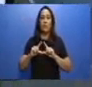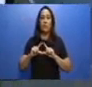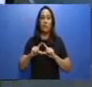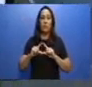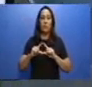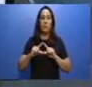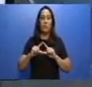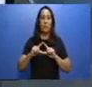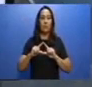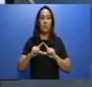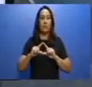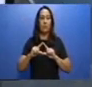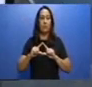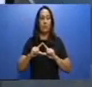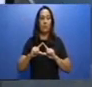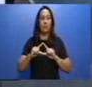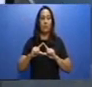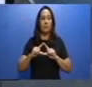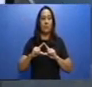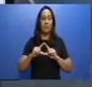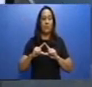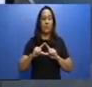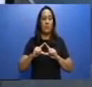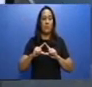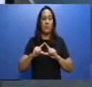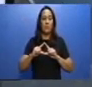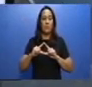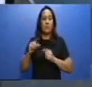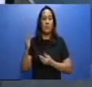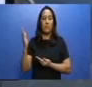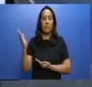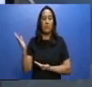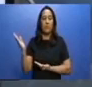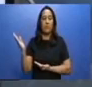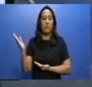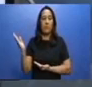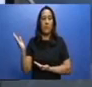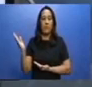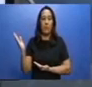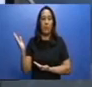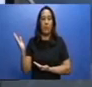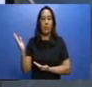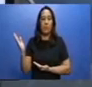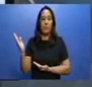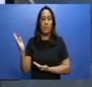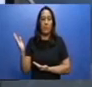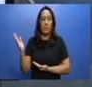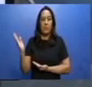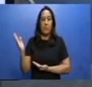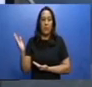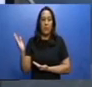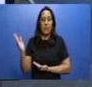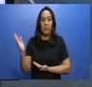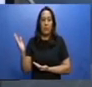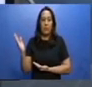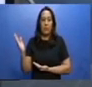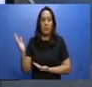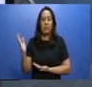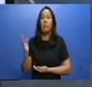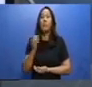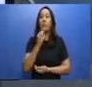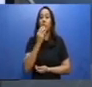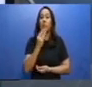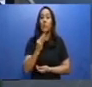só. 3 pontinhos, vou unir os 3 pontinhos. Junto uma pontinha na